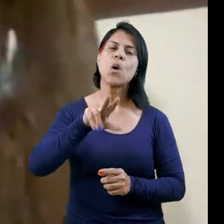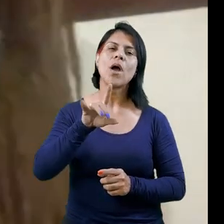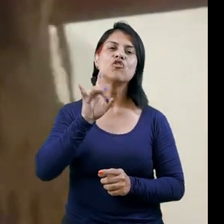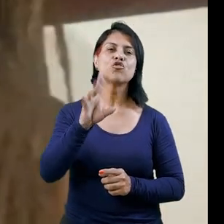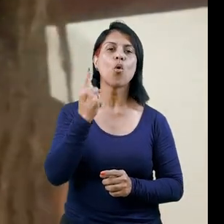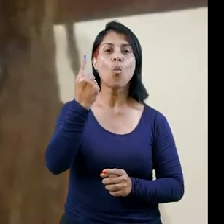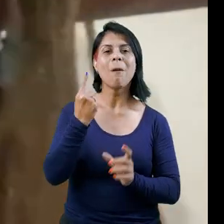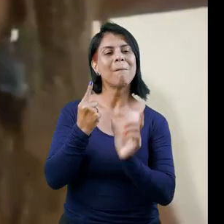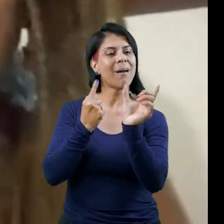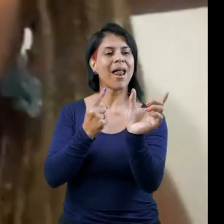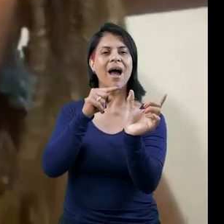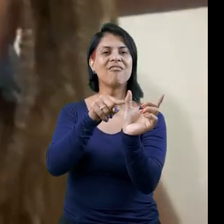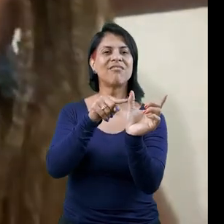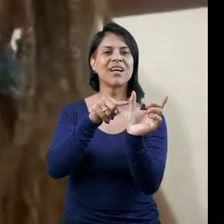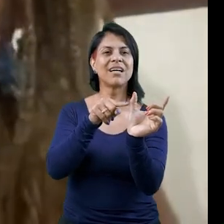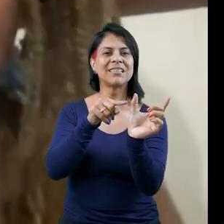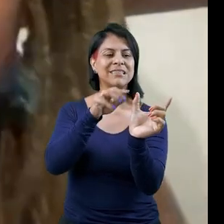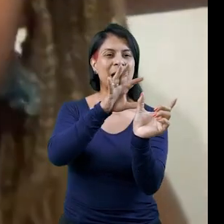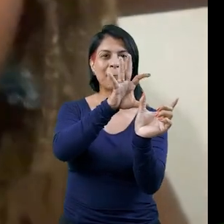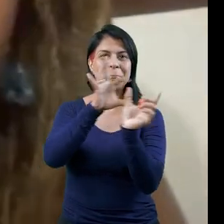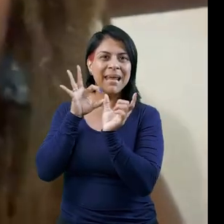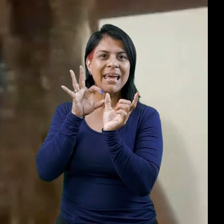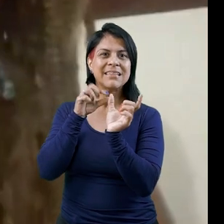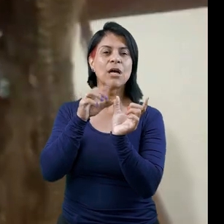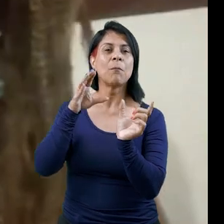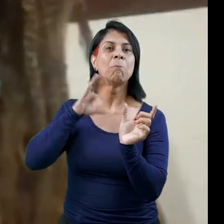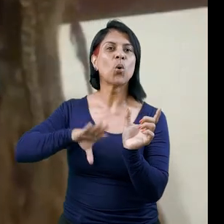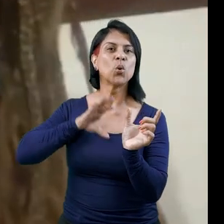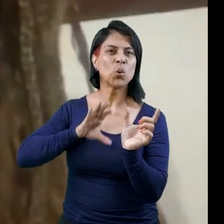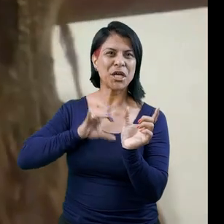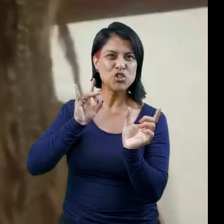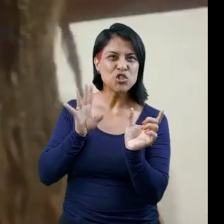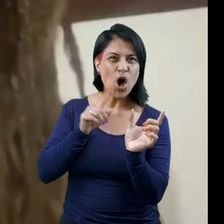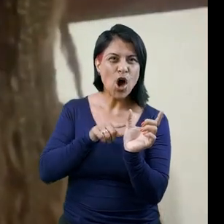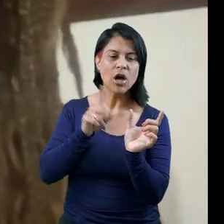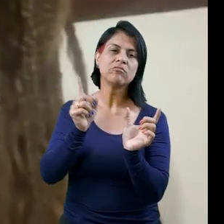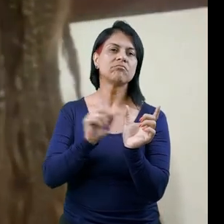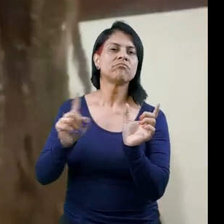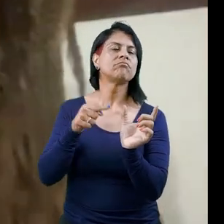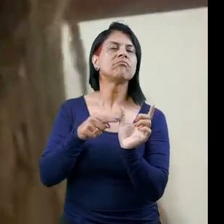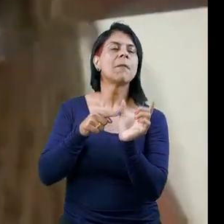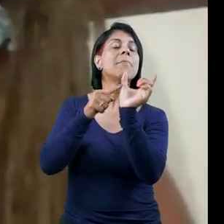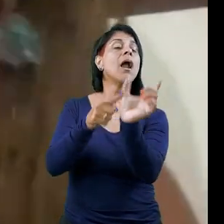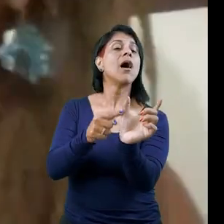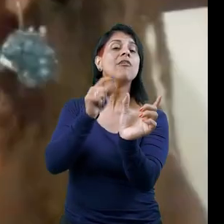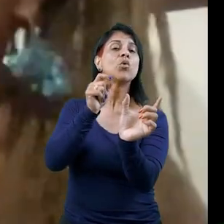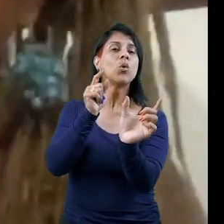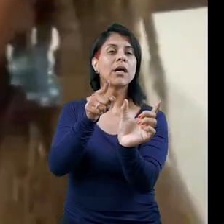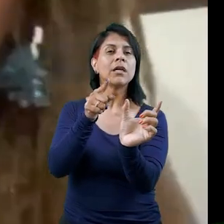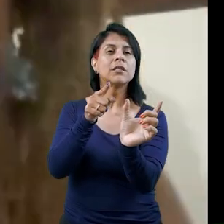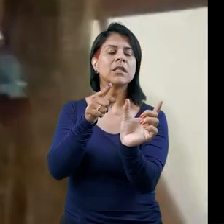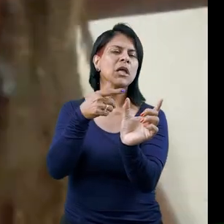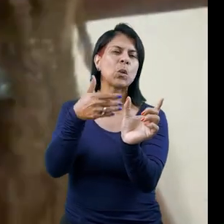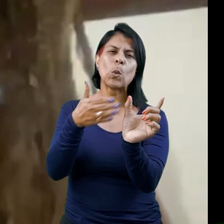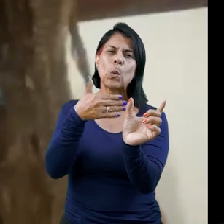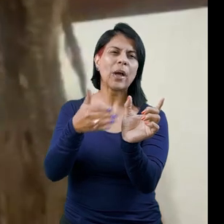serva, tá atrelada, tá presa à língua portuguesa. Uma palavra do